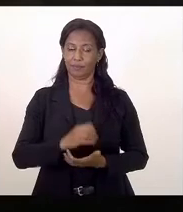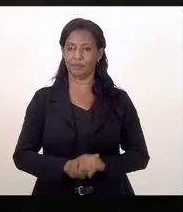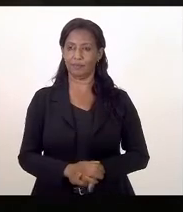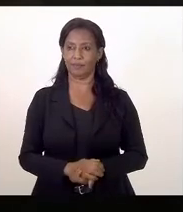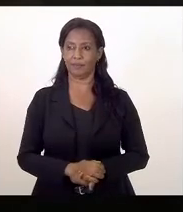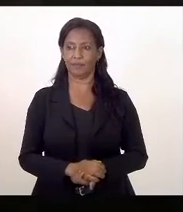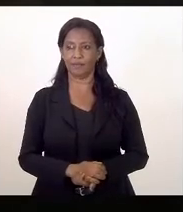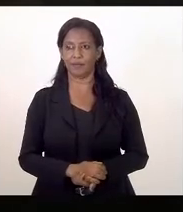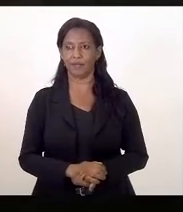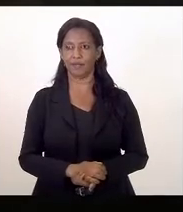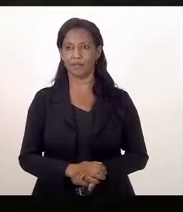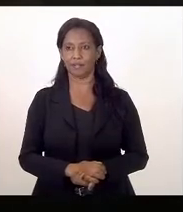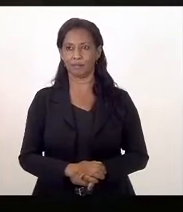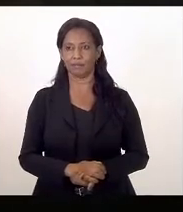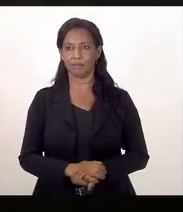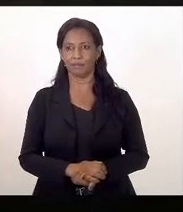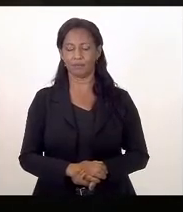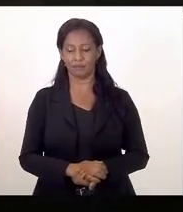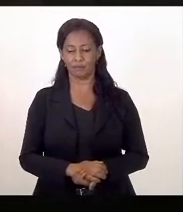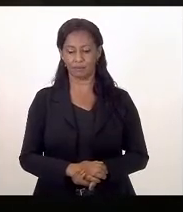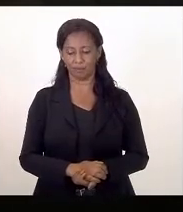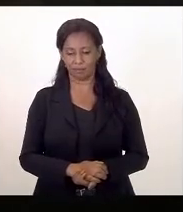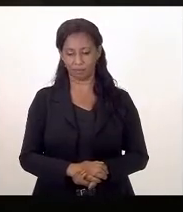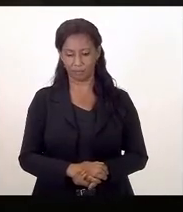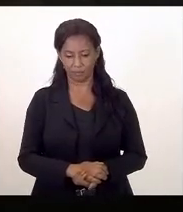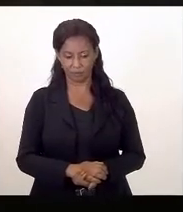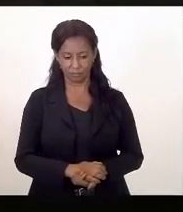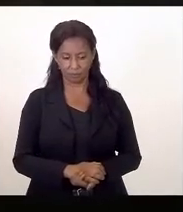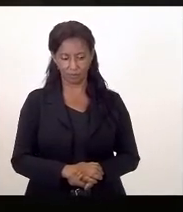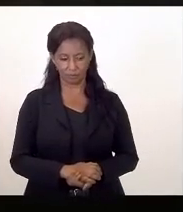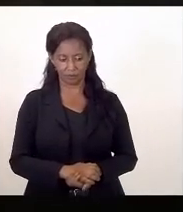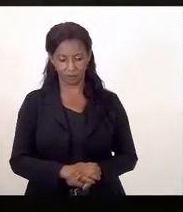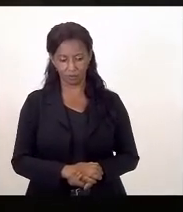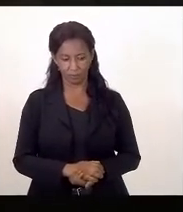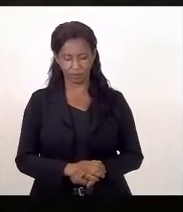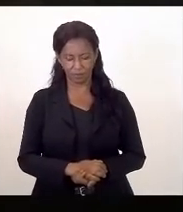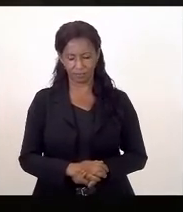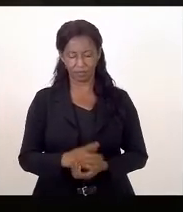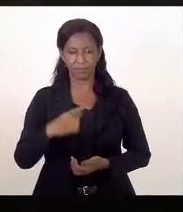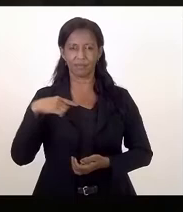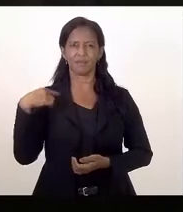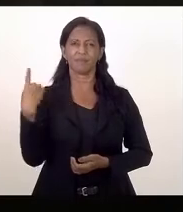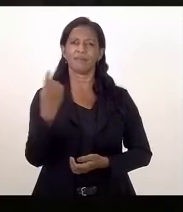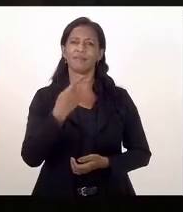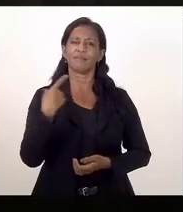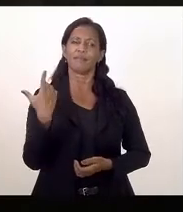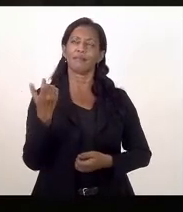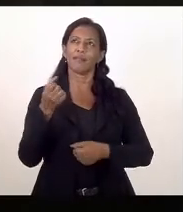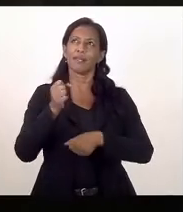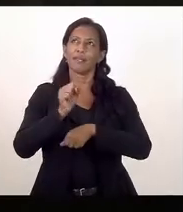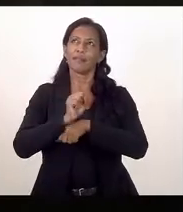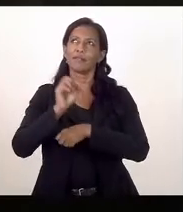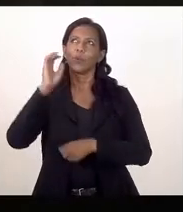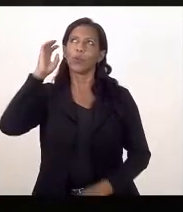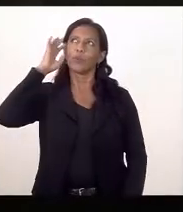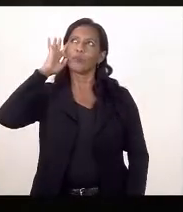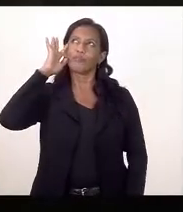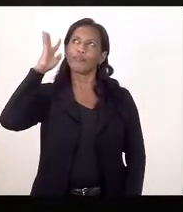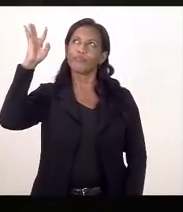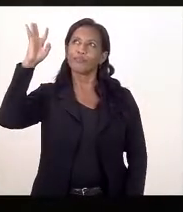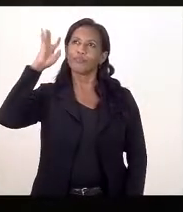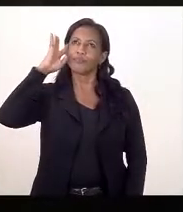que a gente fizesse uma reflexão que eu acho importante,